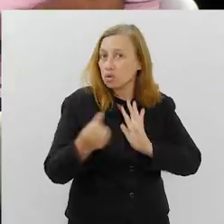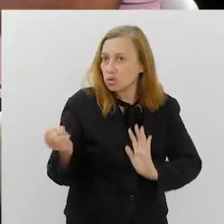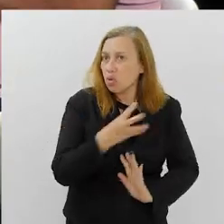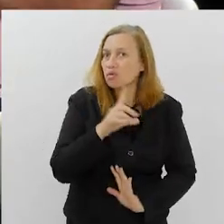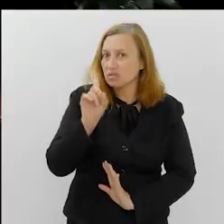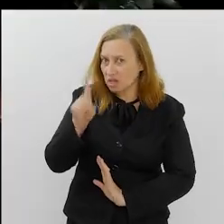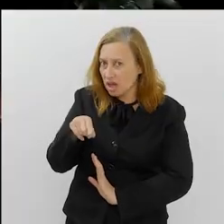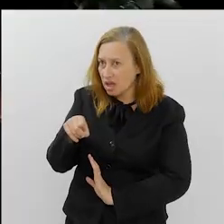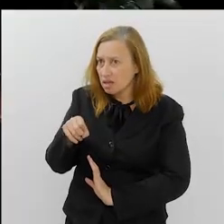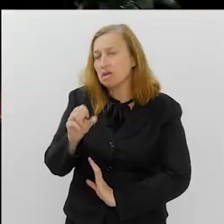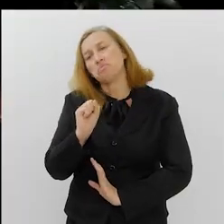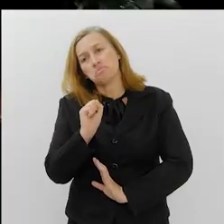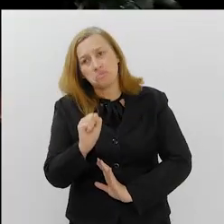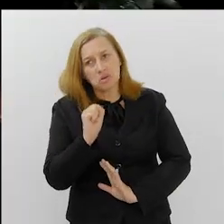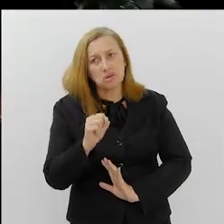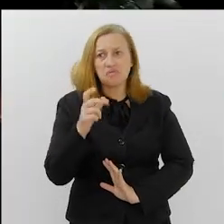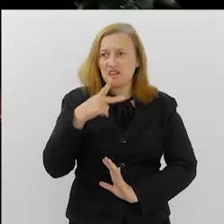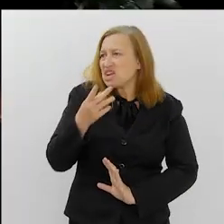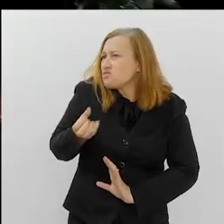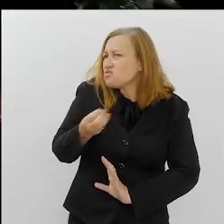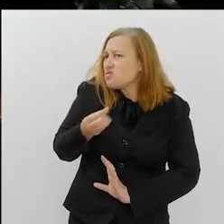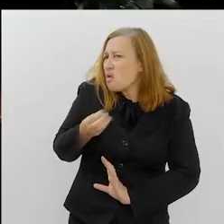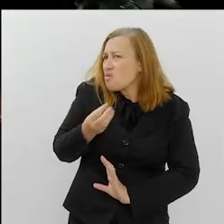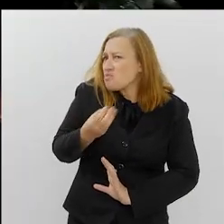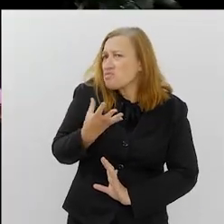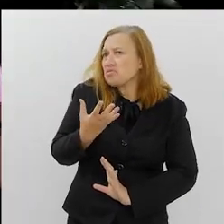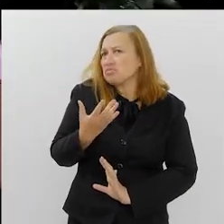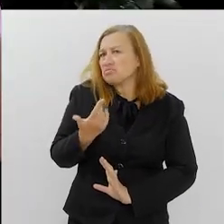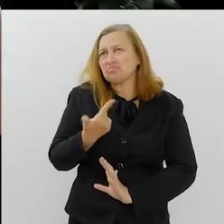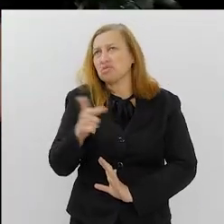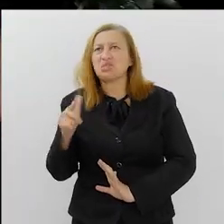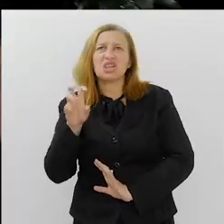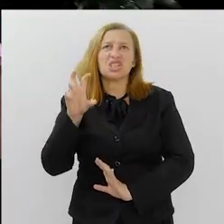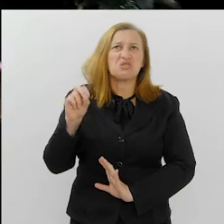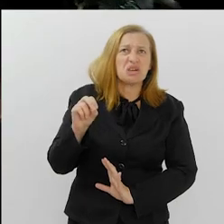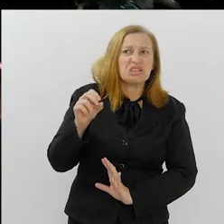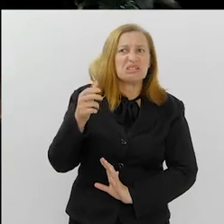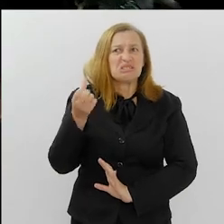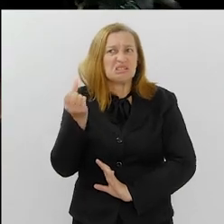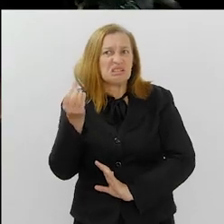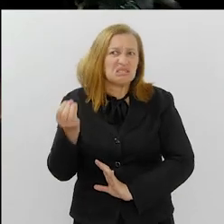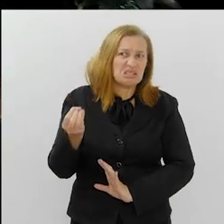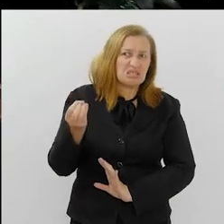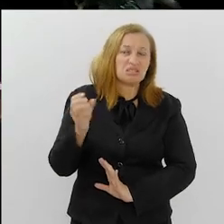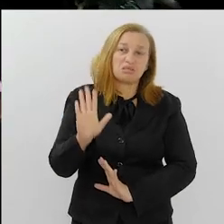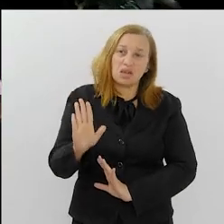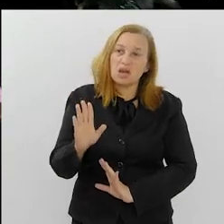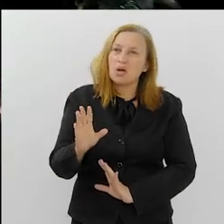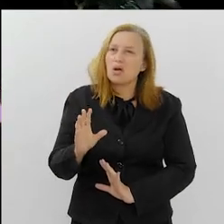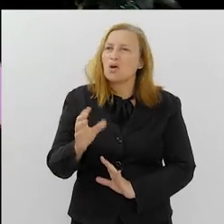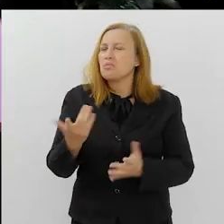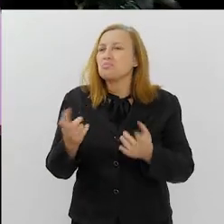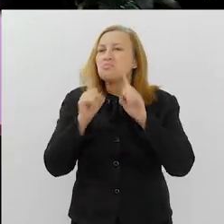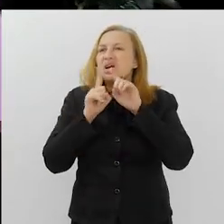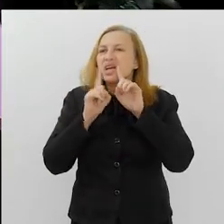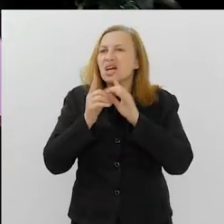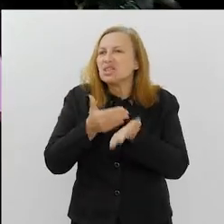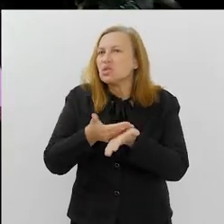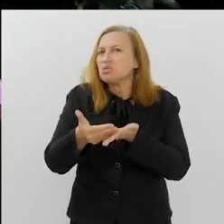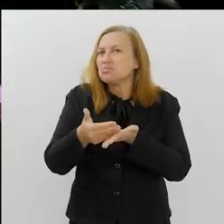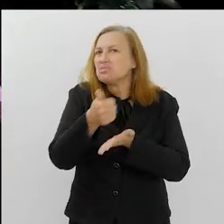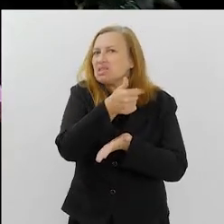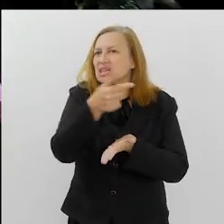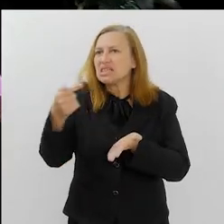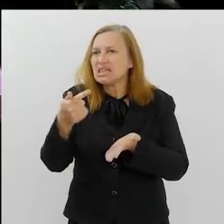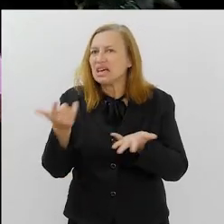novo. Sim. Né? Um clube, a gente pode dizer assim, novo. Não tem 50 anos, 60 anos. O Maricá foi criado em